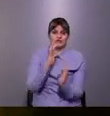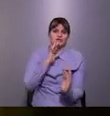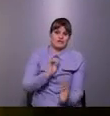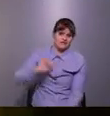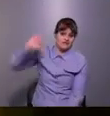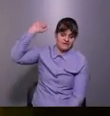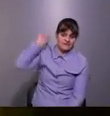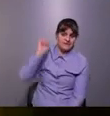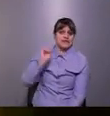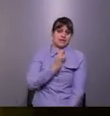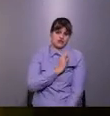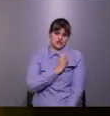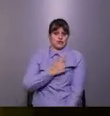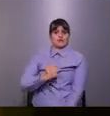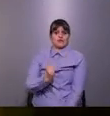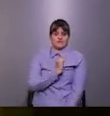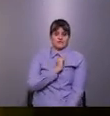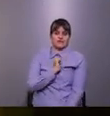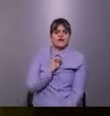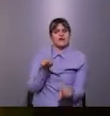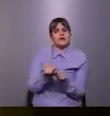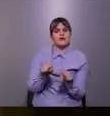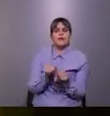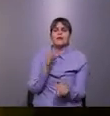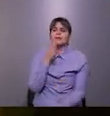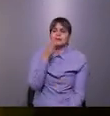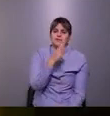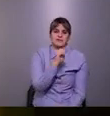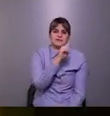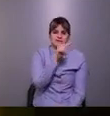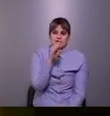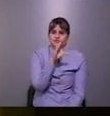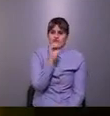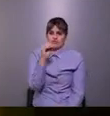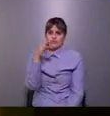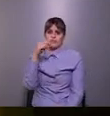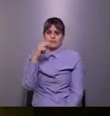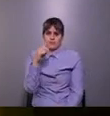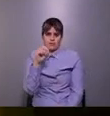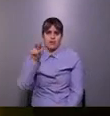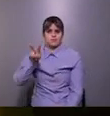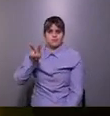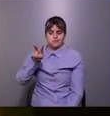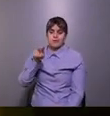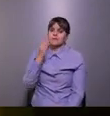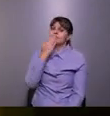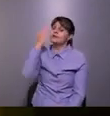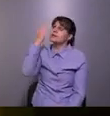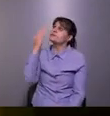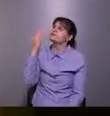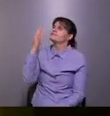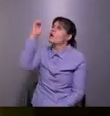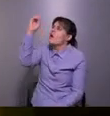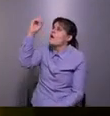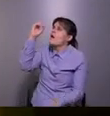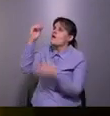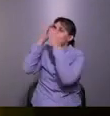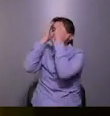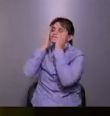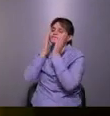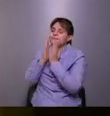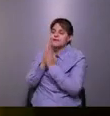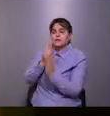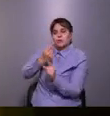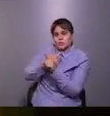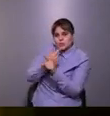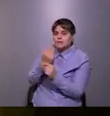Senhor, como ensinou São João Paulo II. Pedimos a intercessão da Senhora do Rosário para as nossas